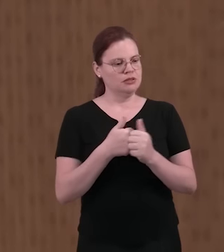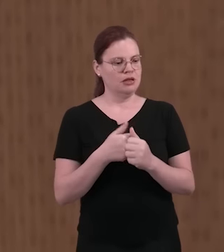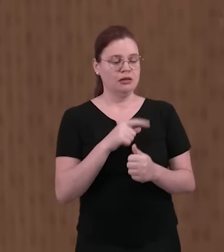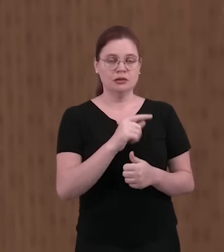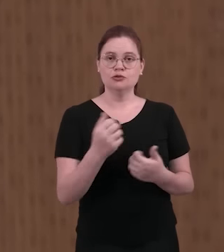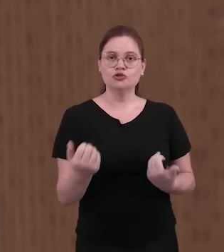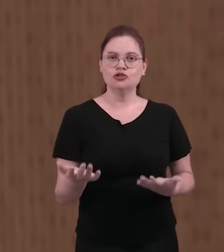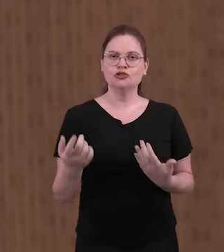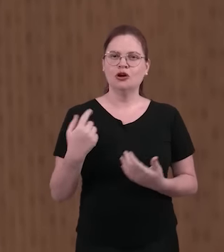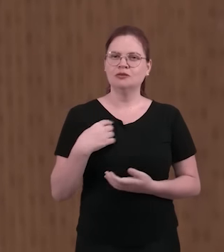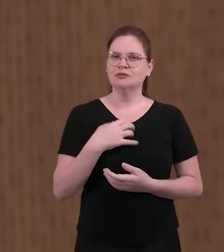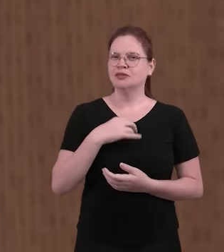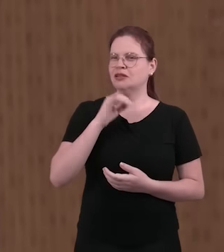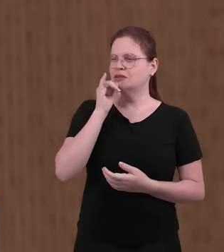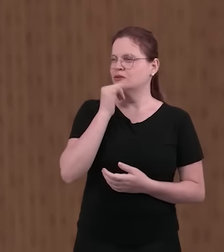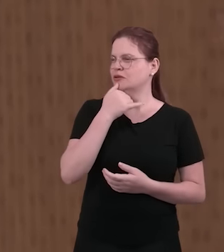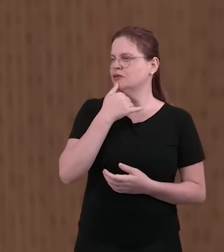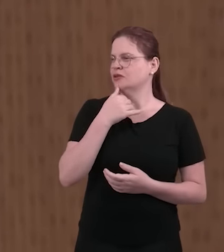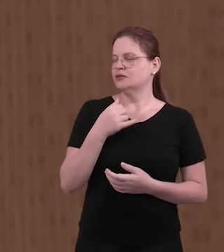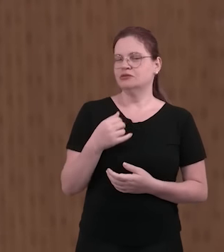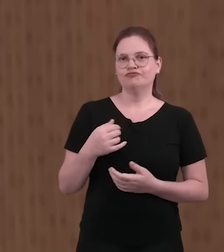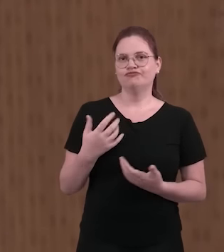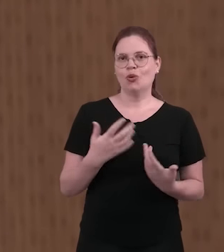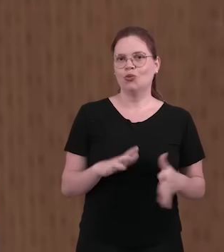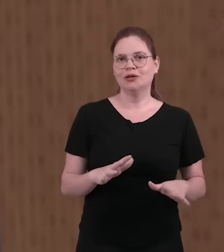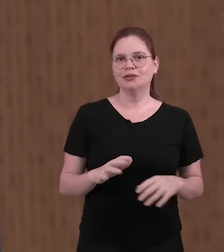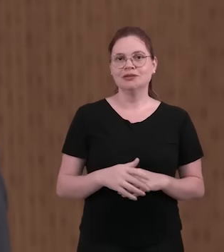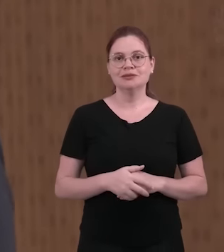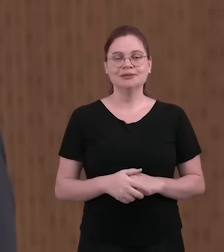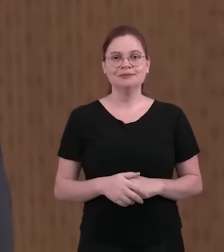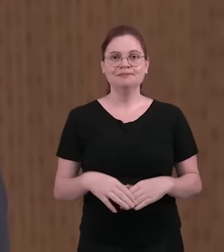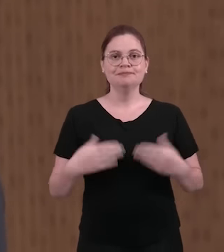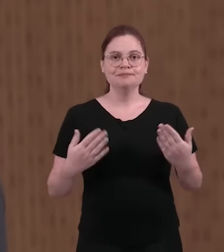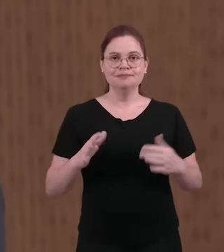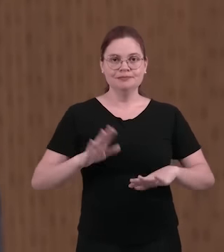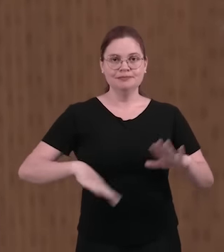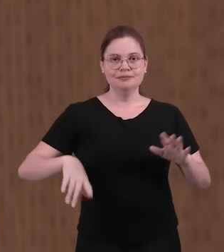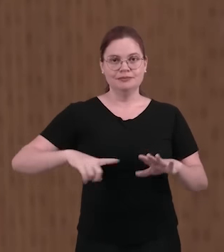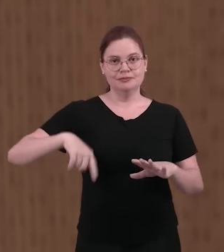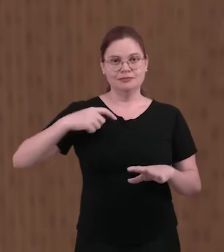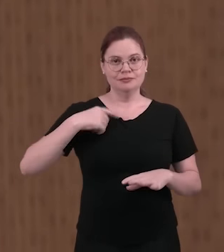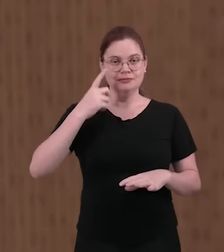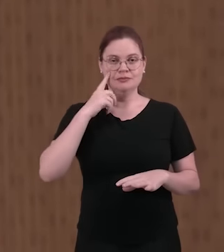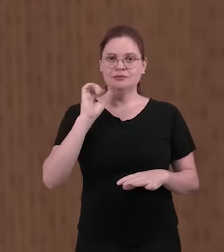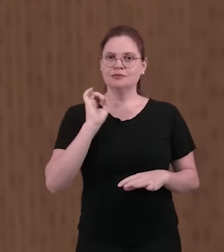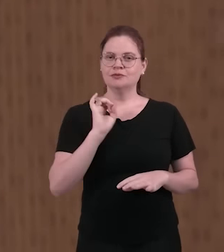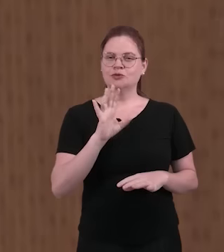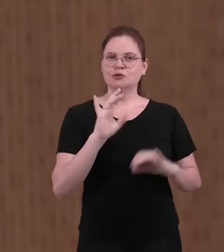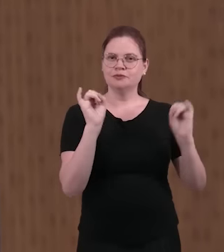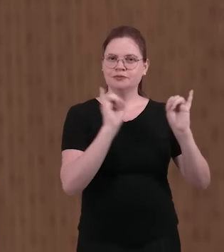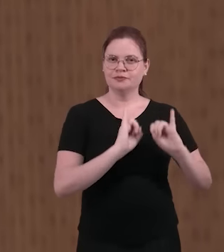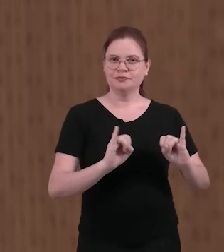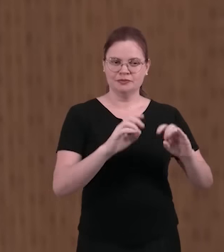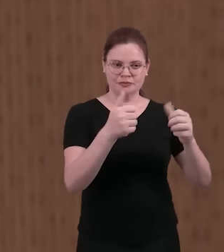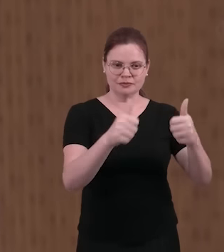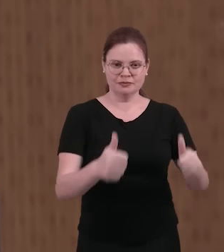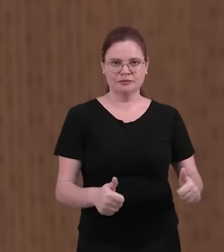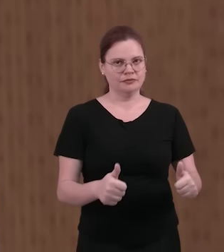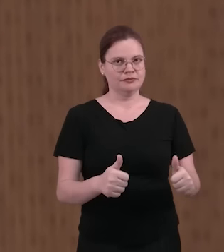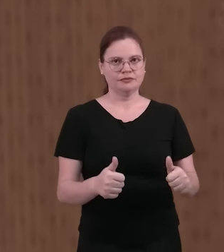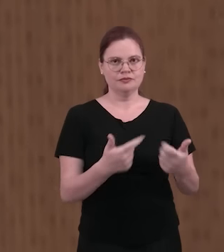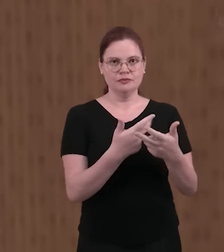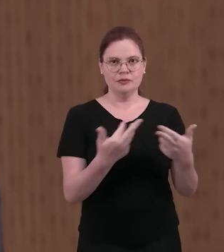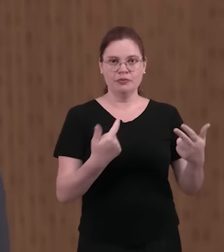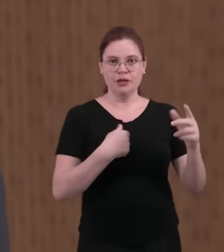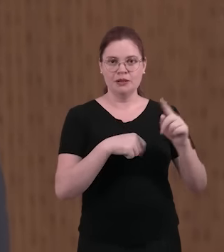ele não prosseguiu. E às vezes a gente não está só nas imagens, nas esculturas, nas coisas, né,